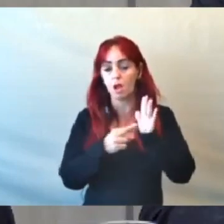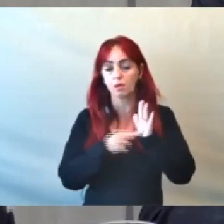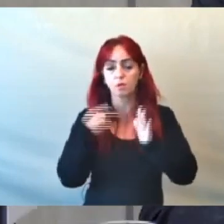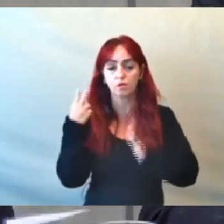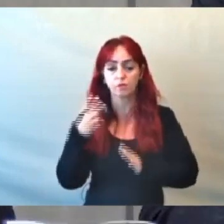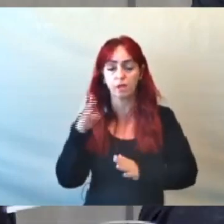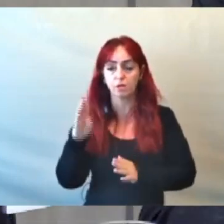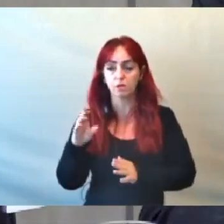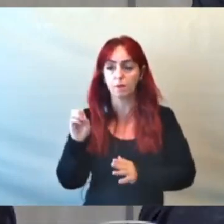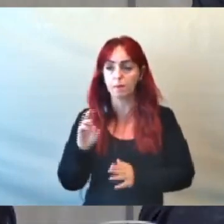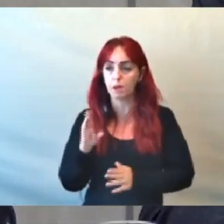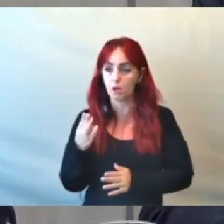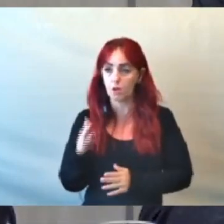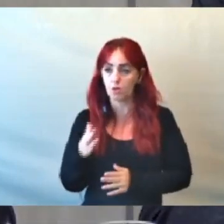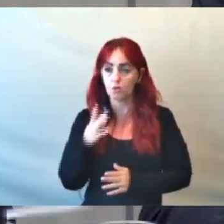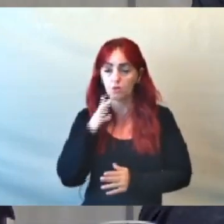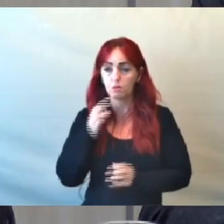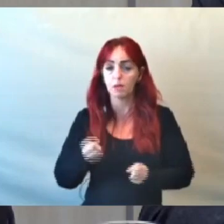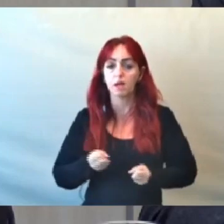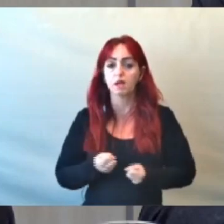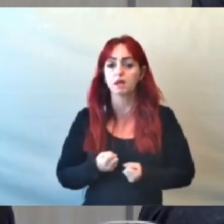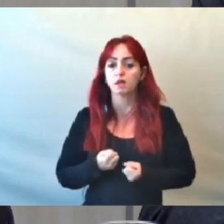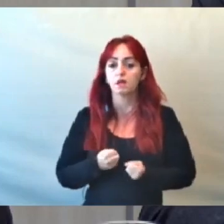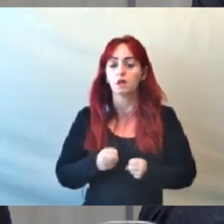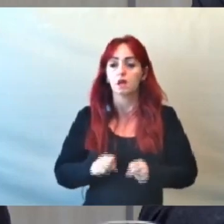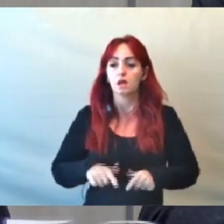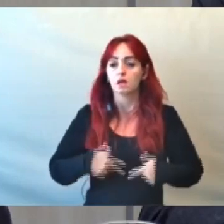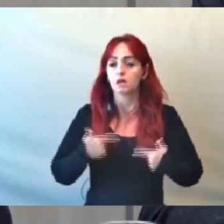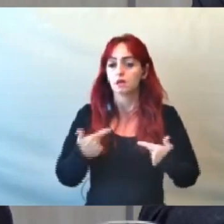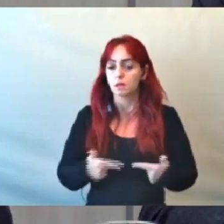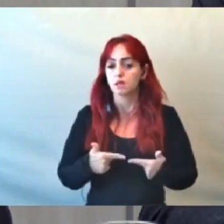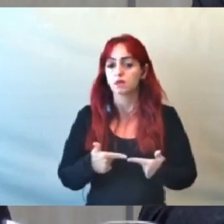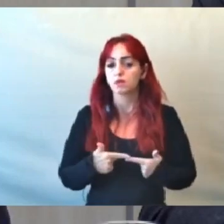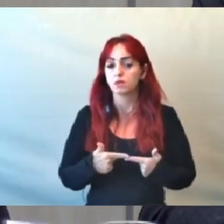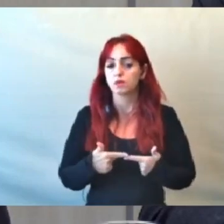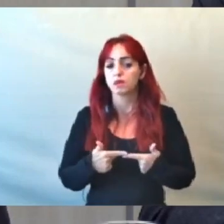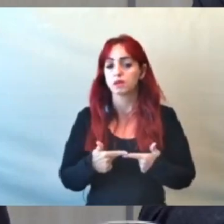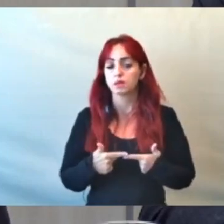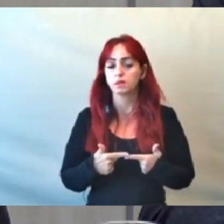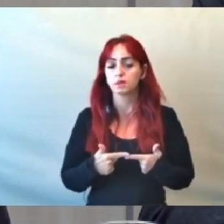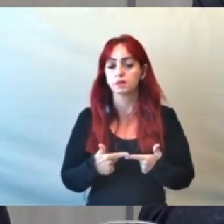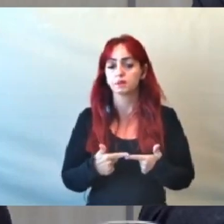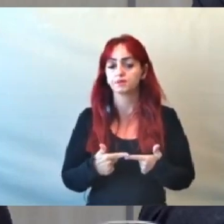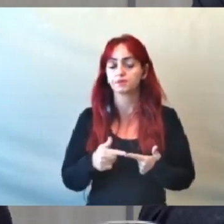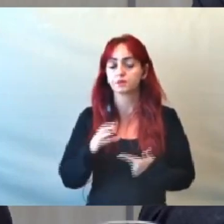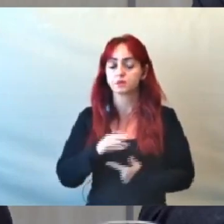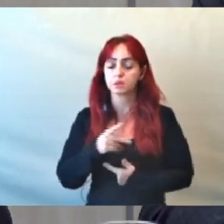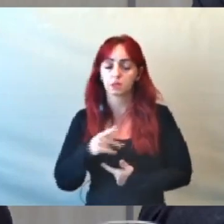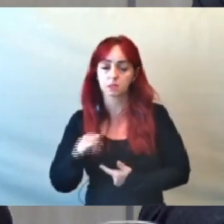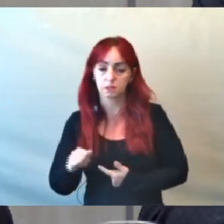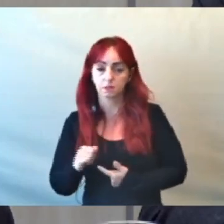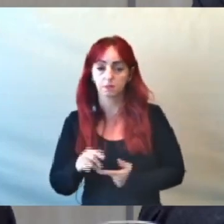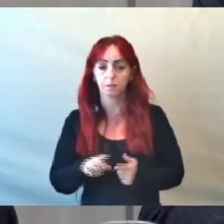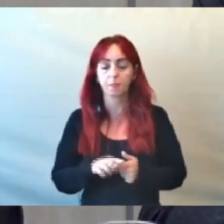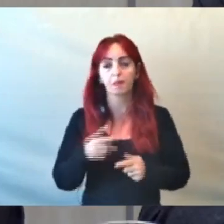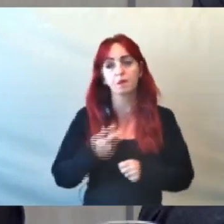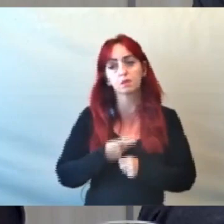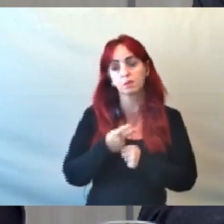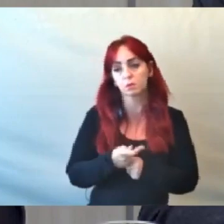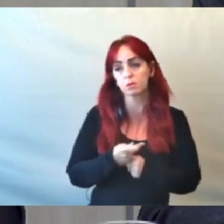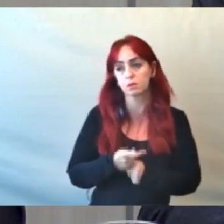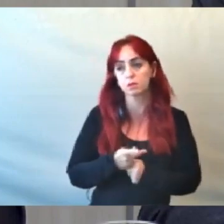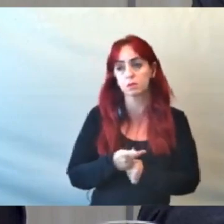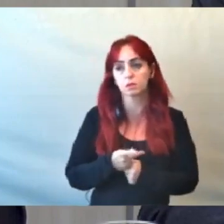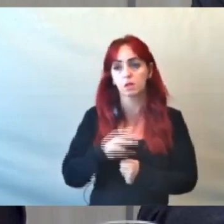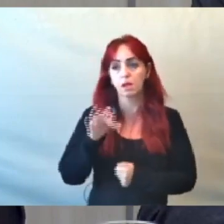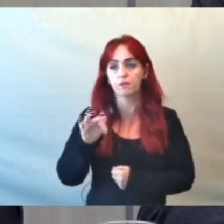Inquérito da Pampulha, de autoria do procurador municipal, doutor Fernando Couto Garcia, representando a senhora